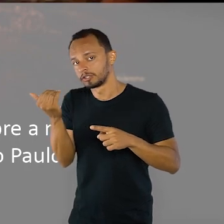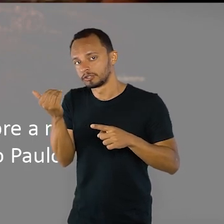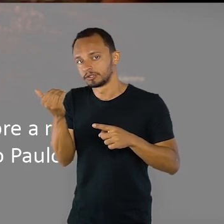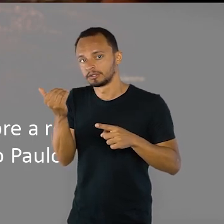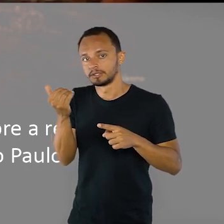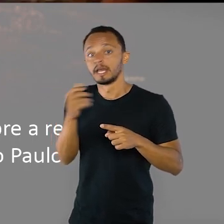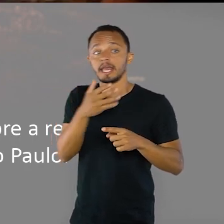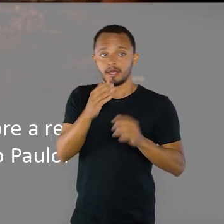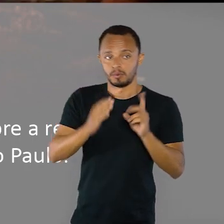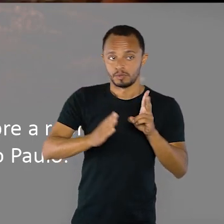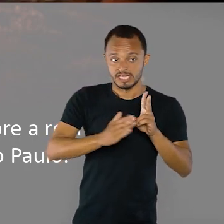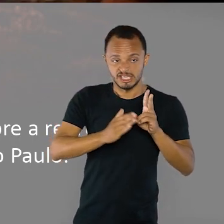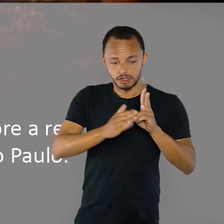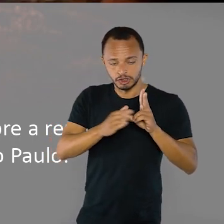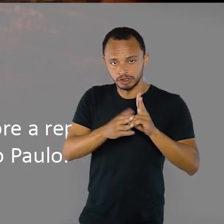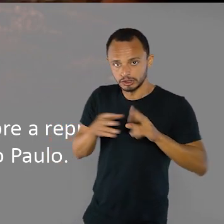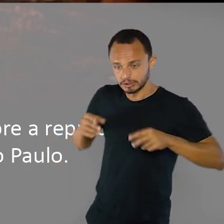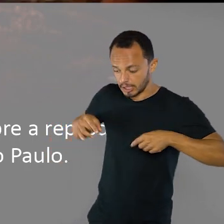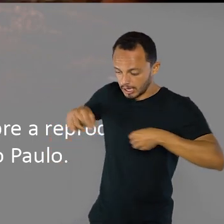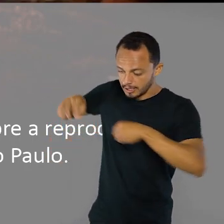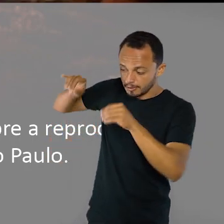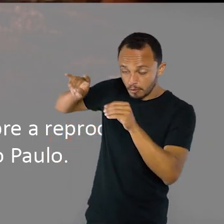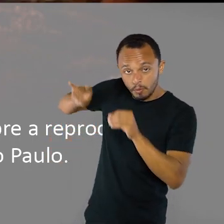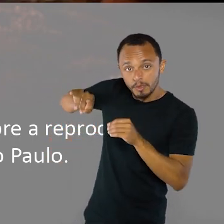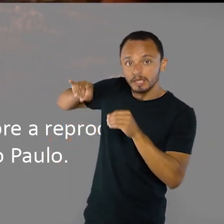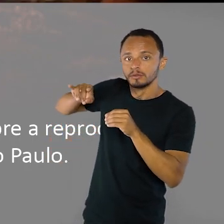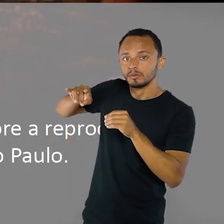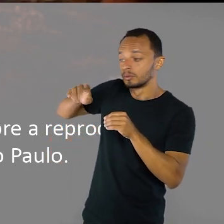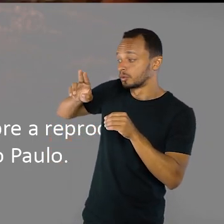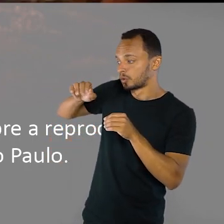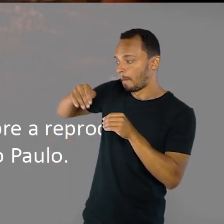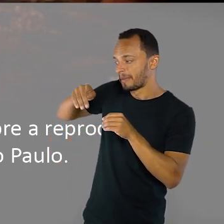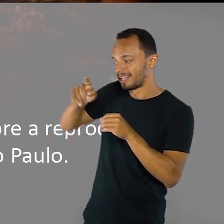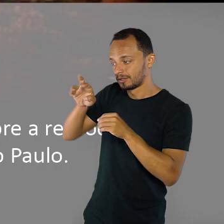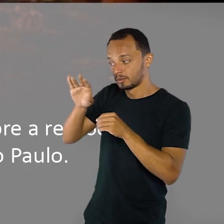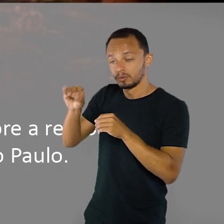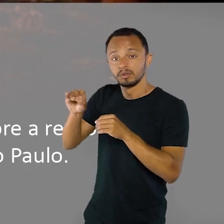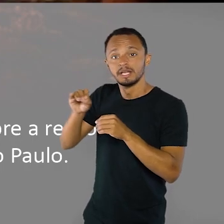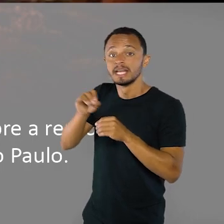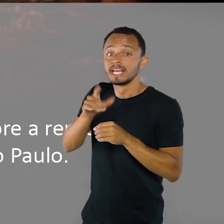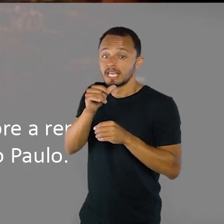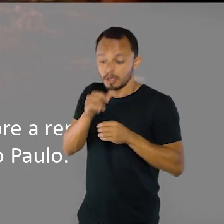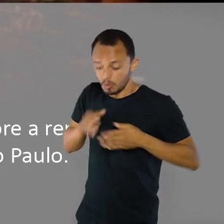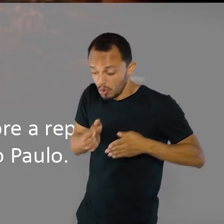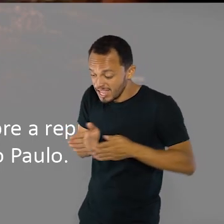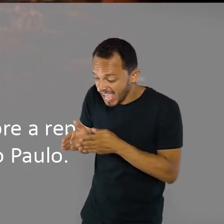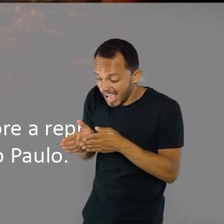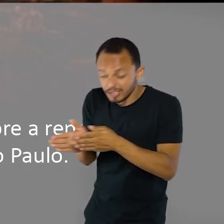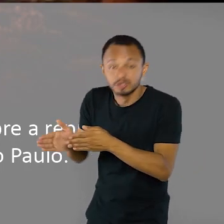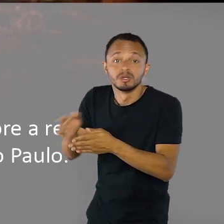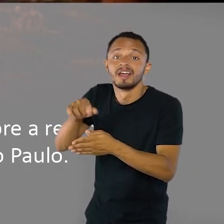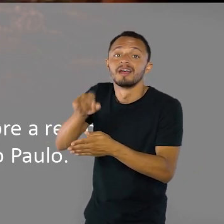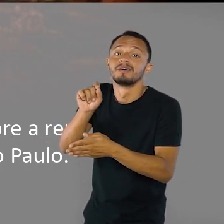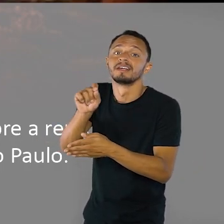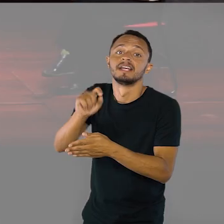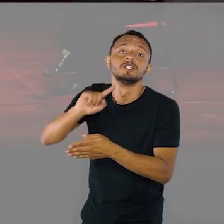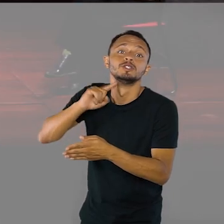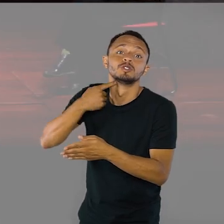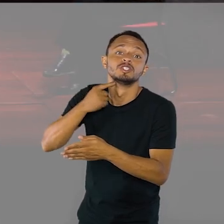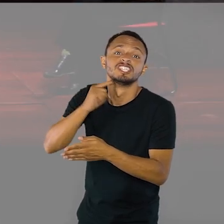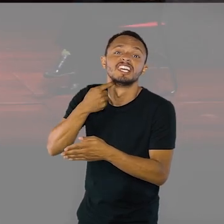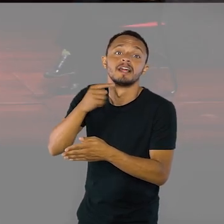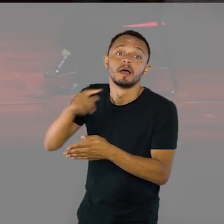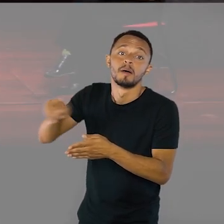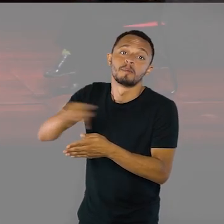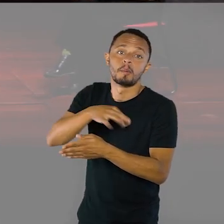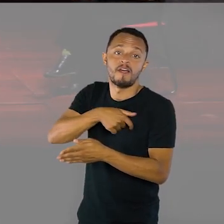Pedro, e o Riacho do Ipiranga virou pura lama de Brumadinho. Pode virar. Ou